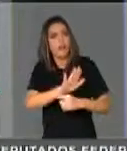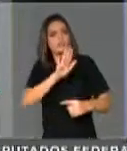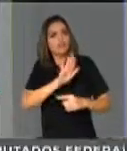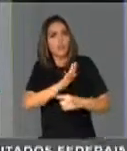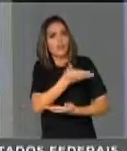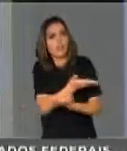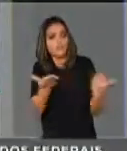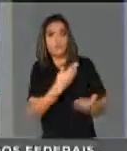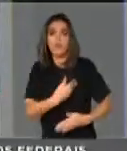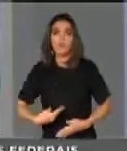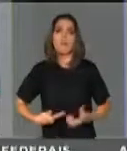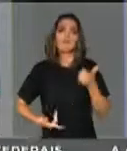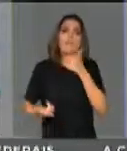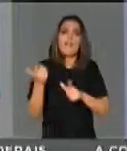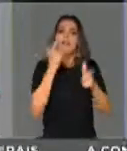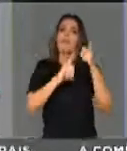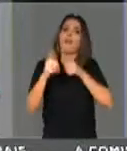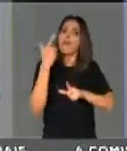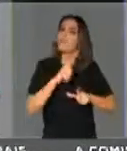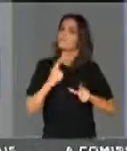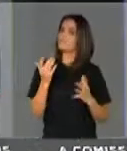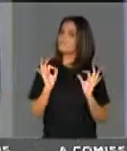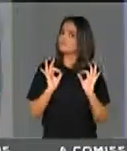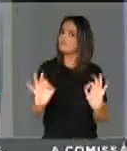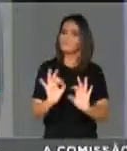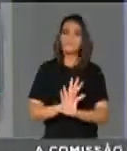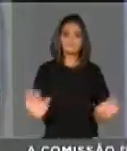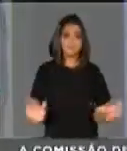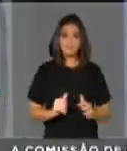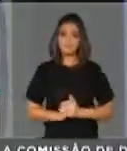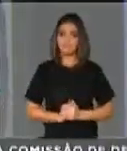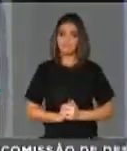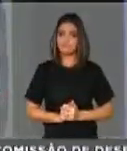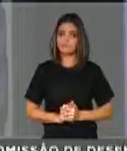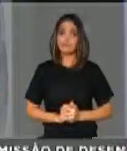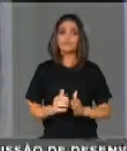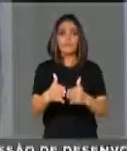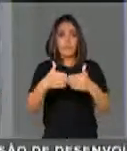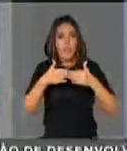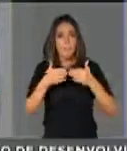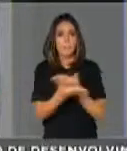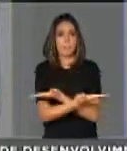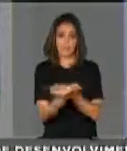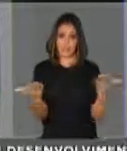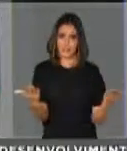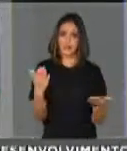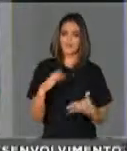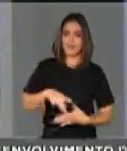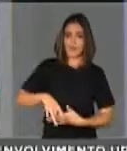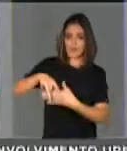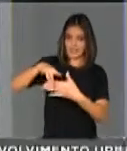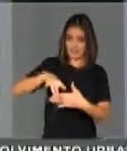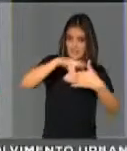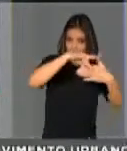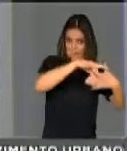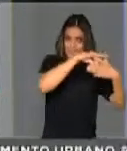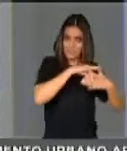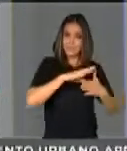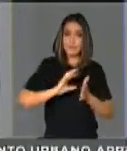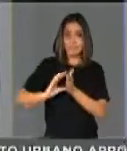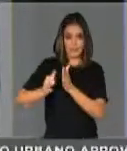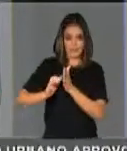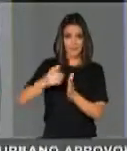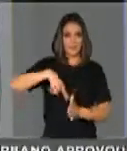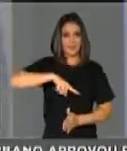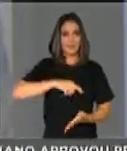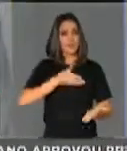colaborar com o governo, só ganhos nós teremos dentro do processo. Então, eu faço um apelo aos líderes partidários para